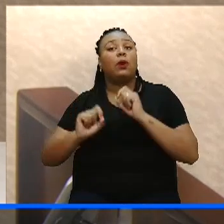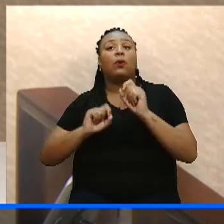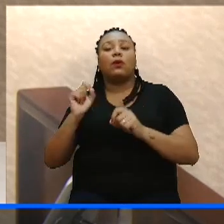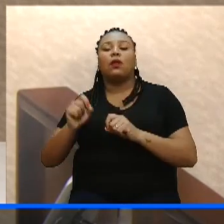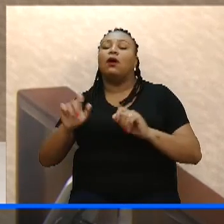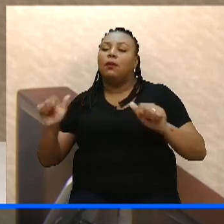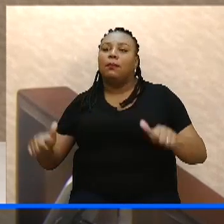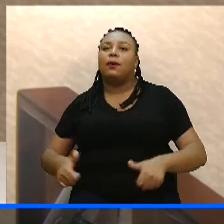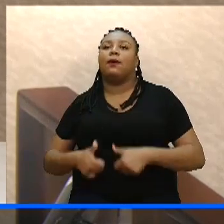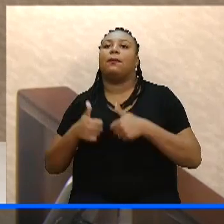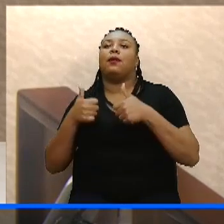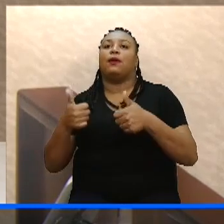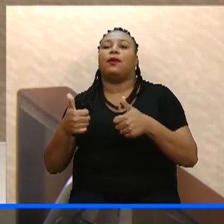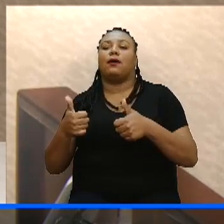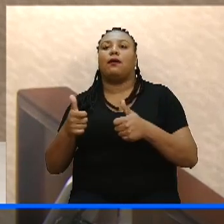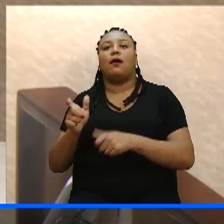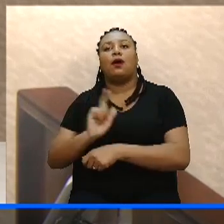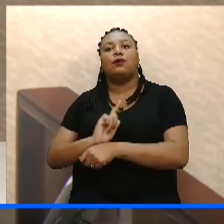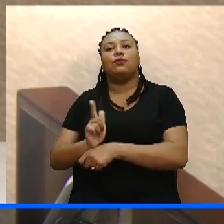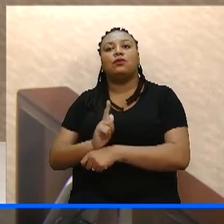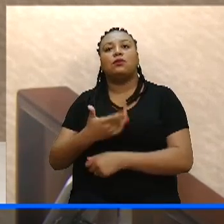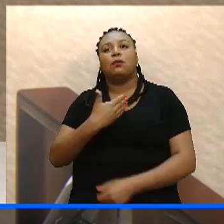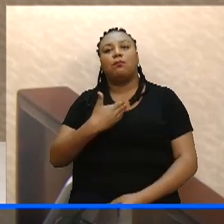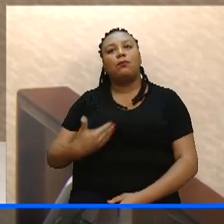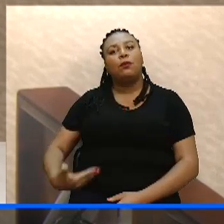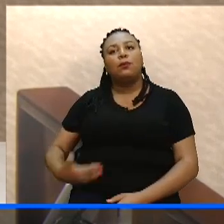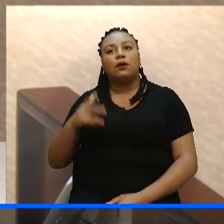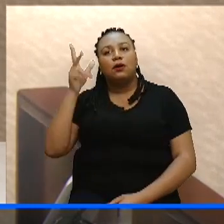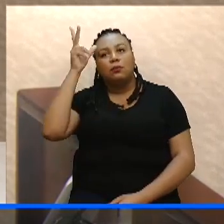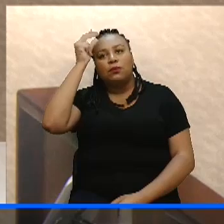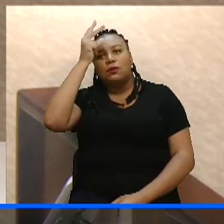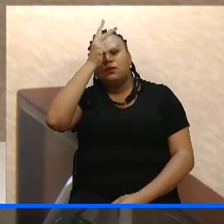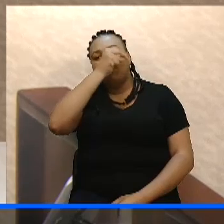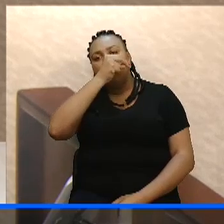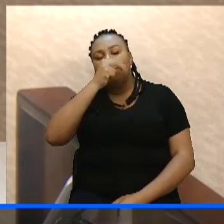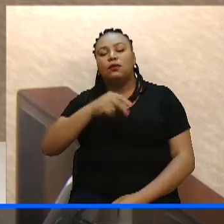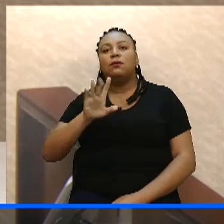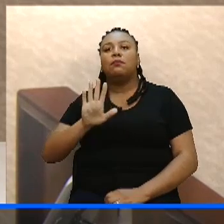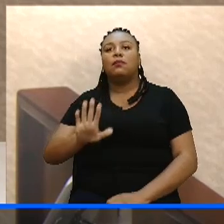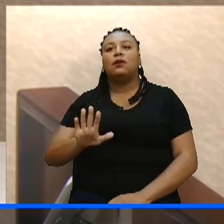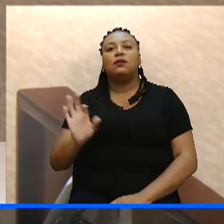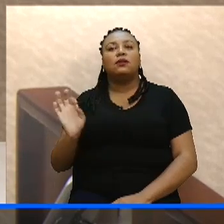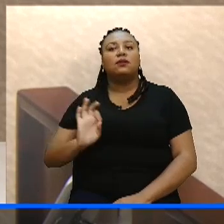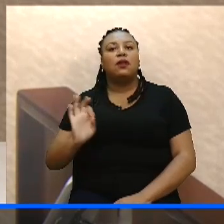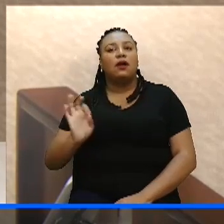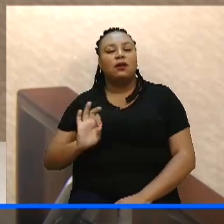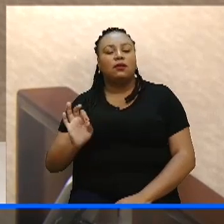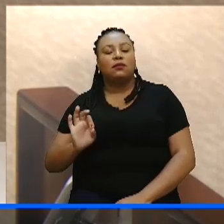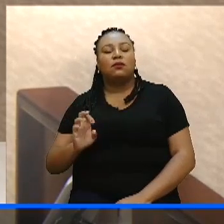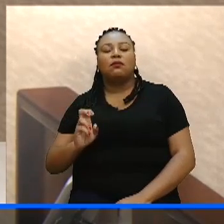o aprimoramento da gestão pública municipal mas nada disso seria possível